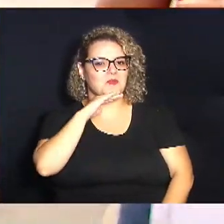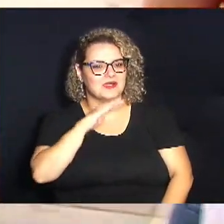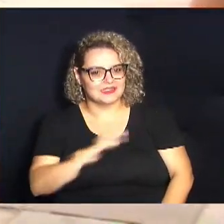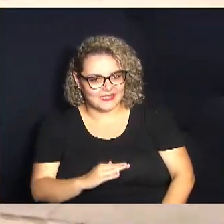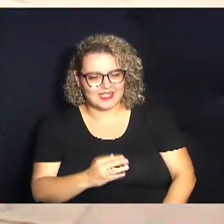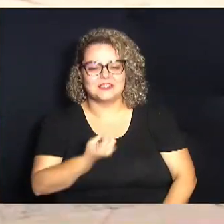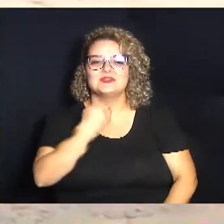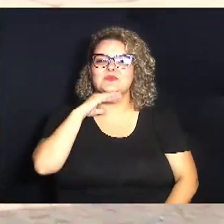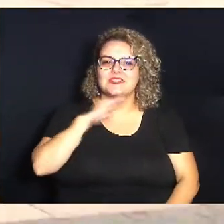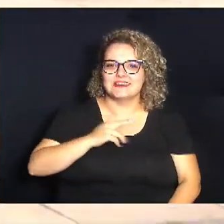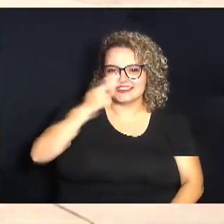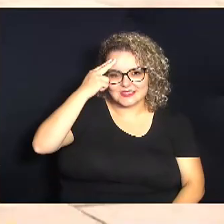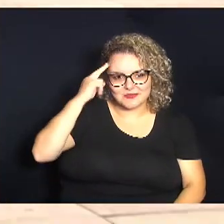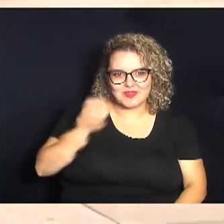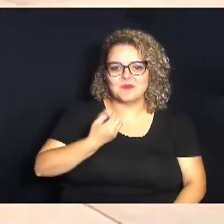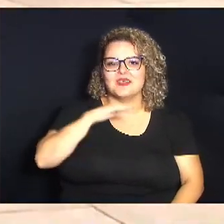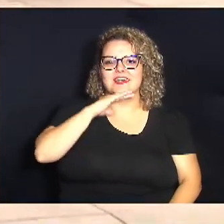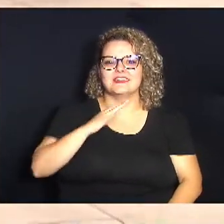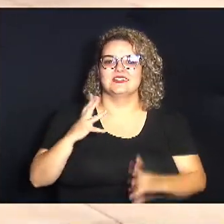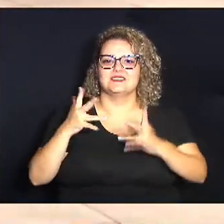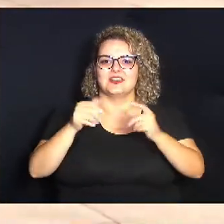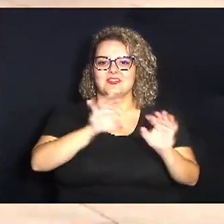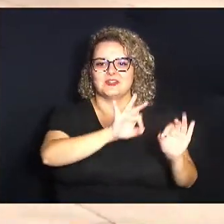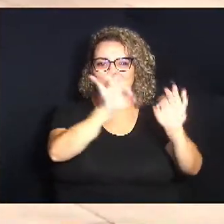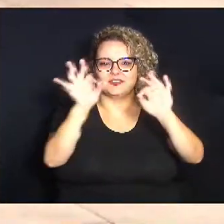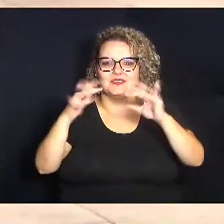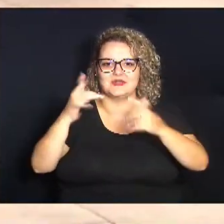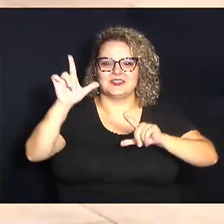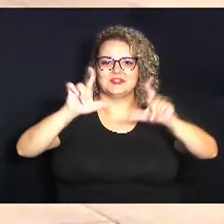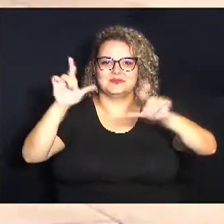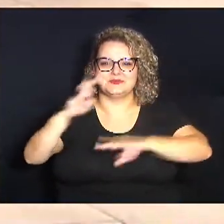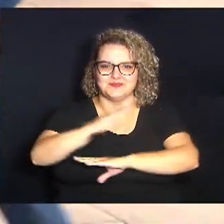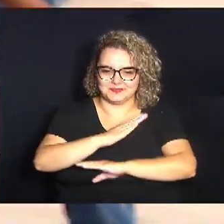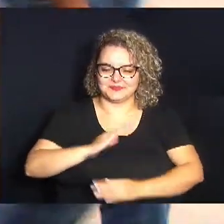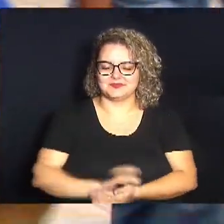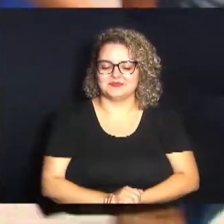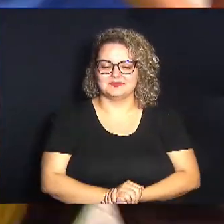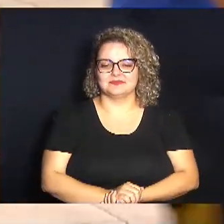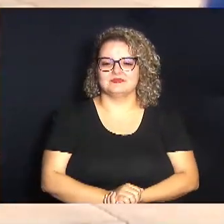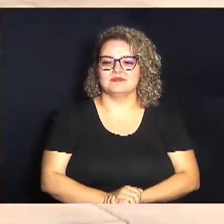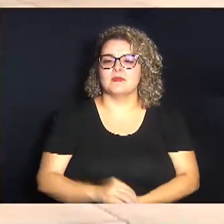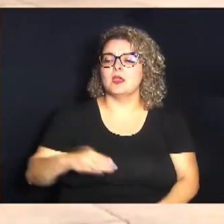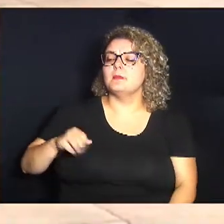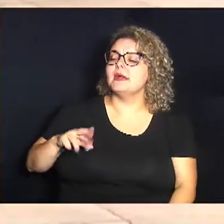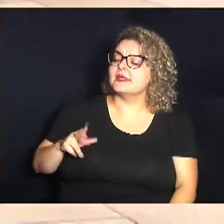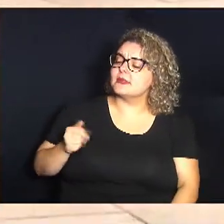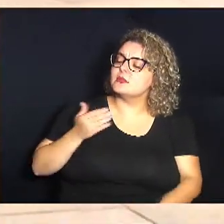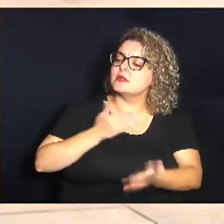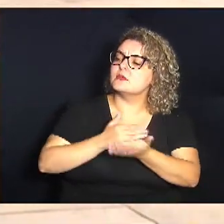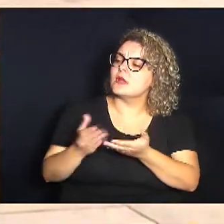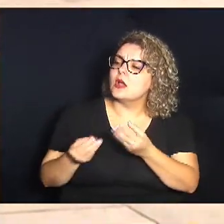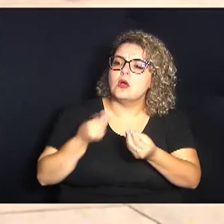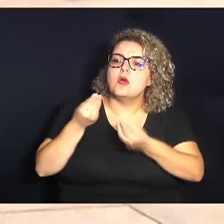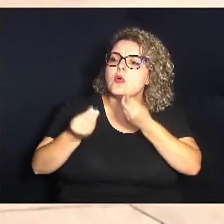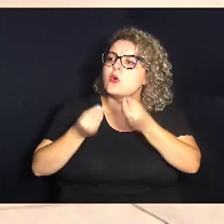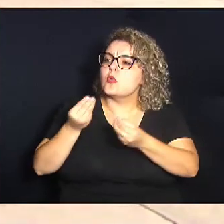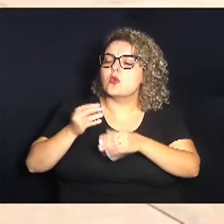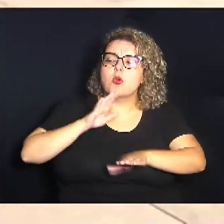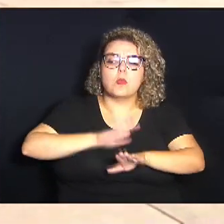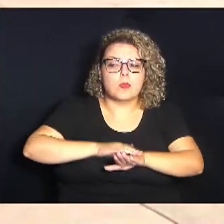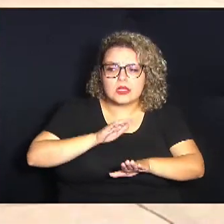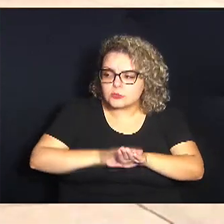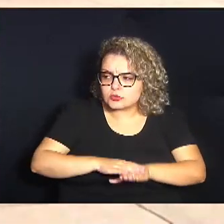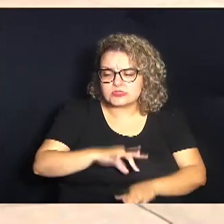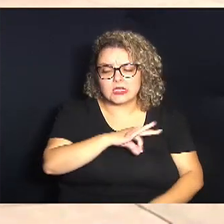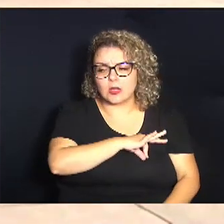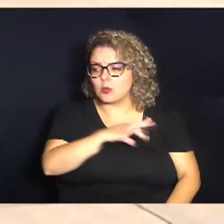Boa tarde Gabriel, boa tarde a todos que assistem à TV Câmara. Maria, para começar, né, como que vai ser a atuação da